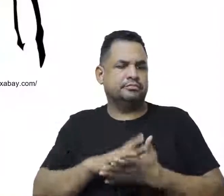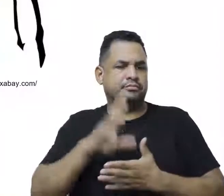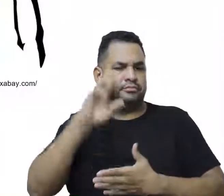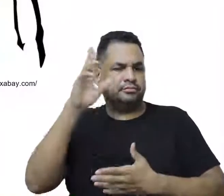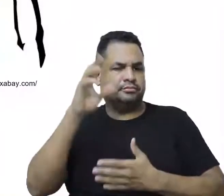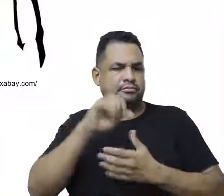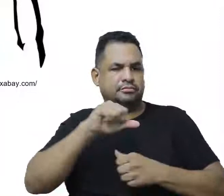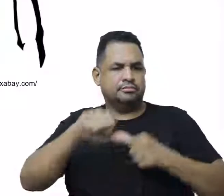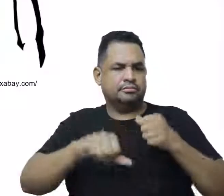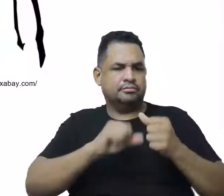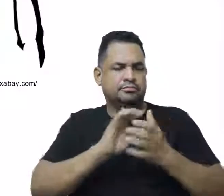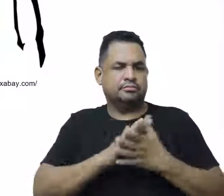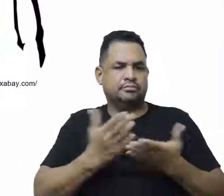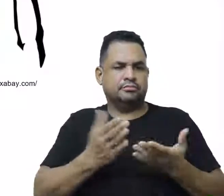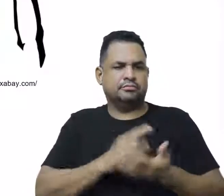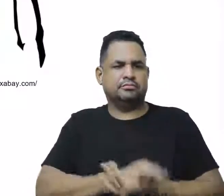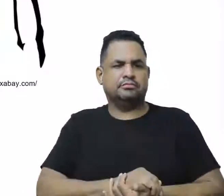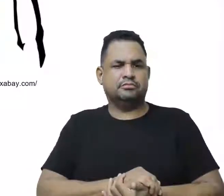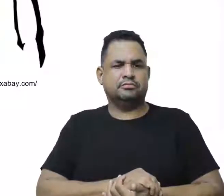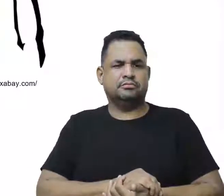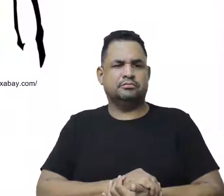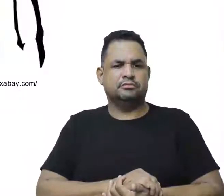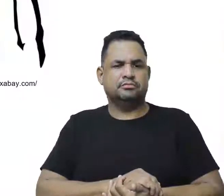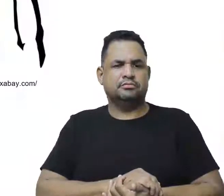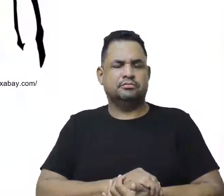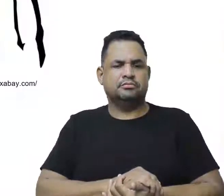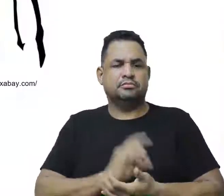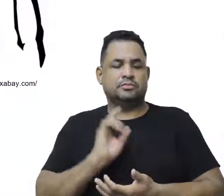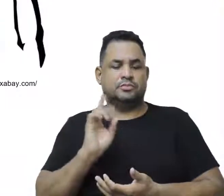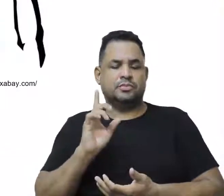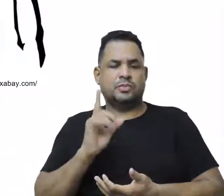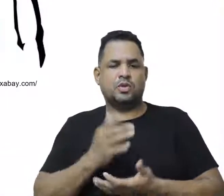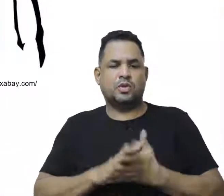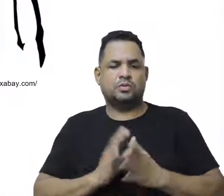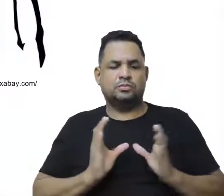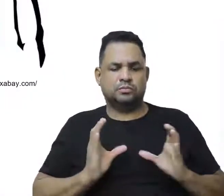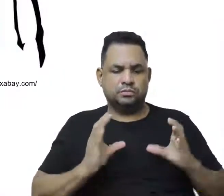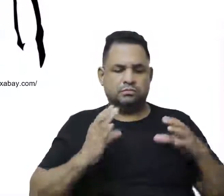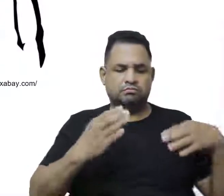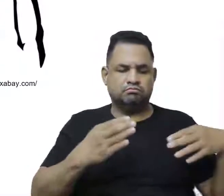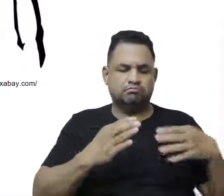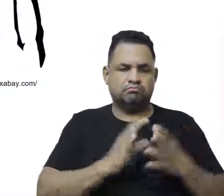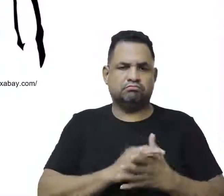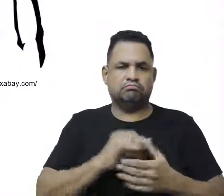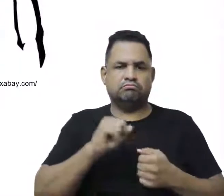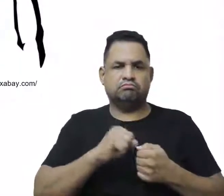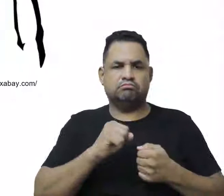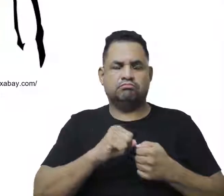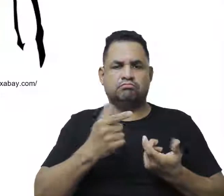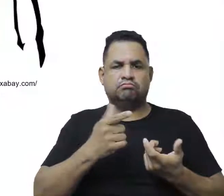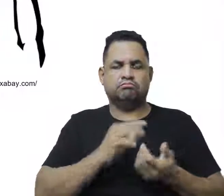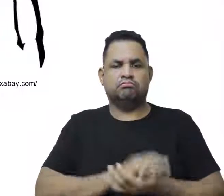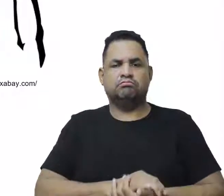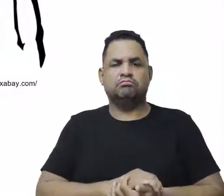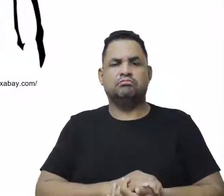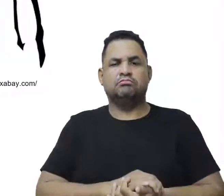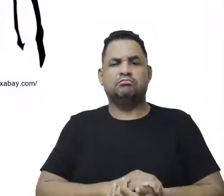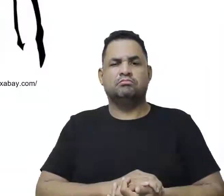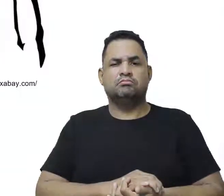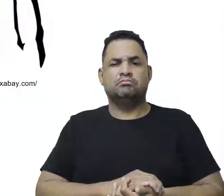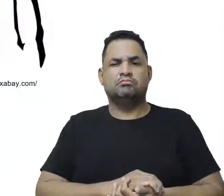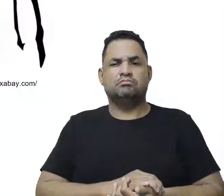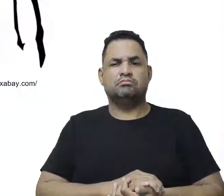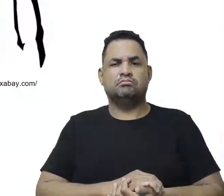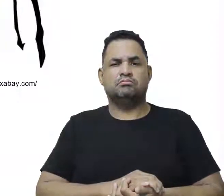e liderar uma transformação só alguém dessa classe só essa classe fazendo a revolução é que pode mudar